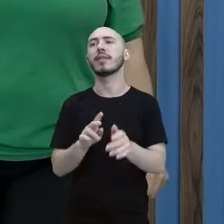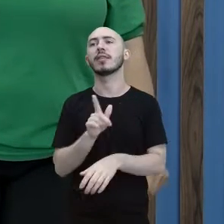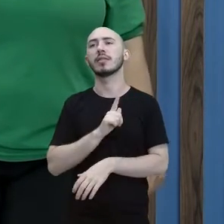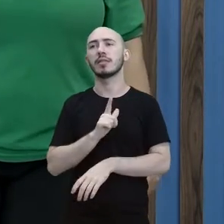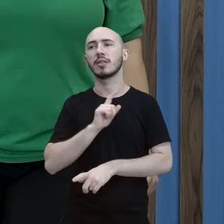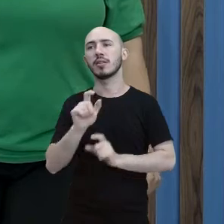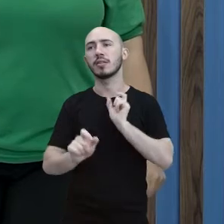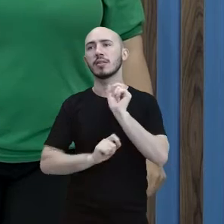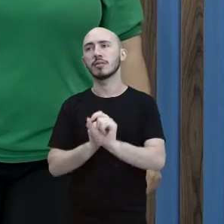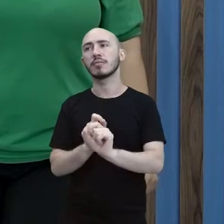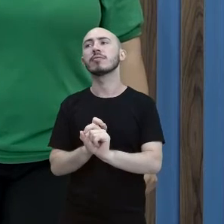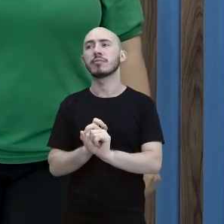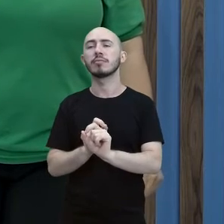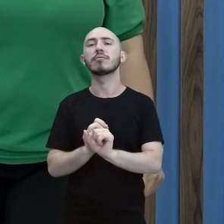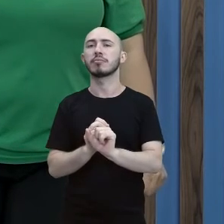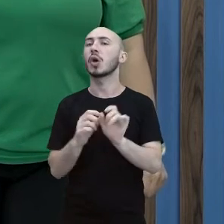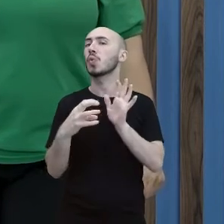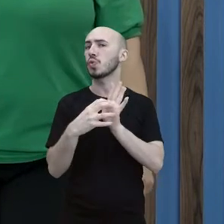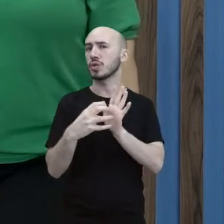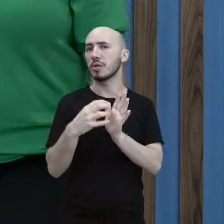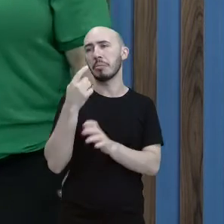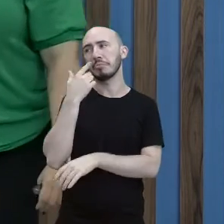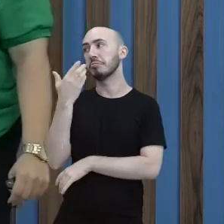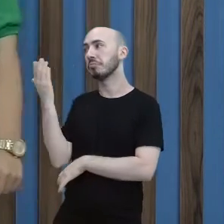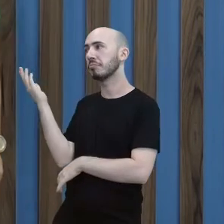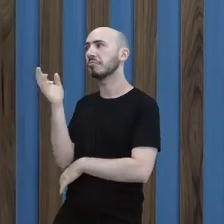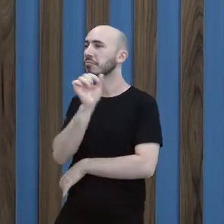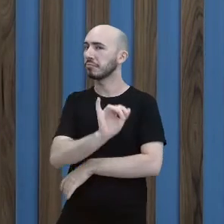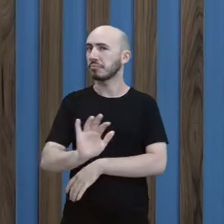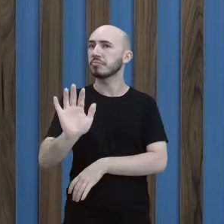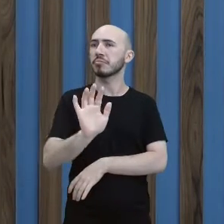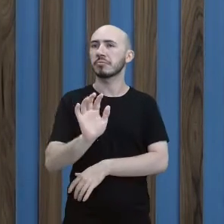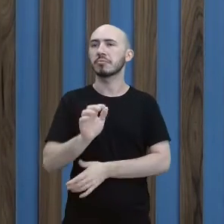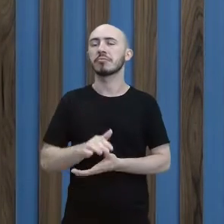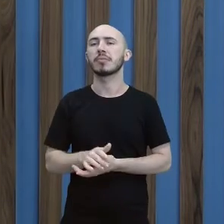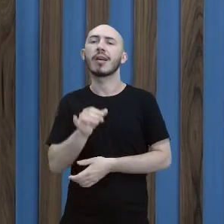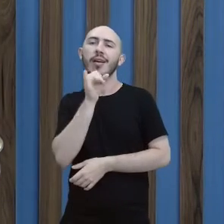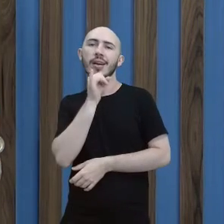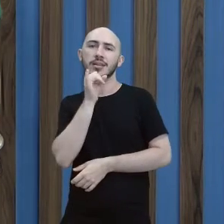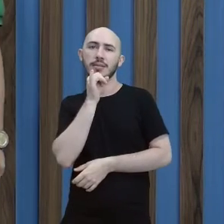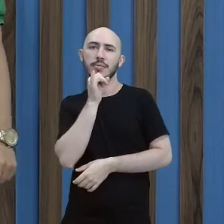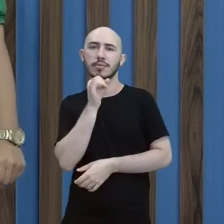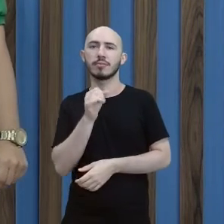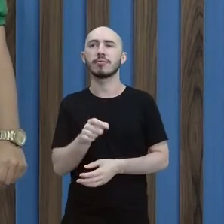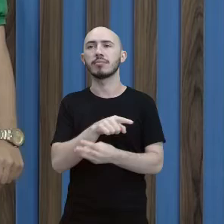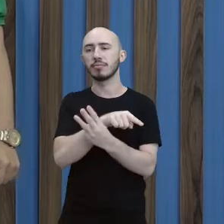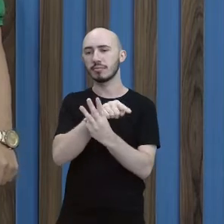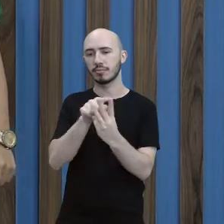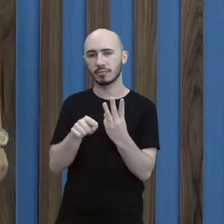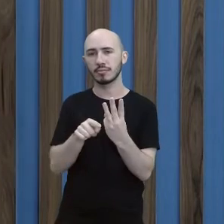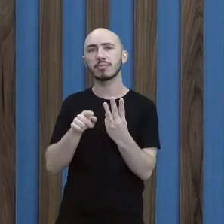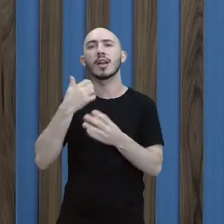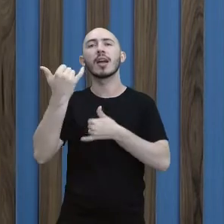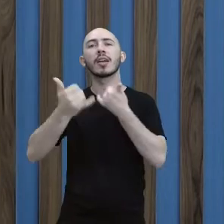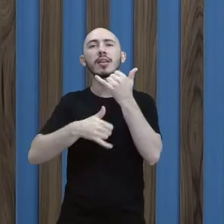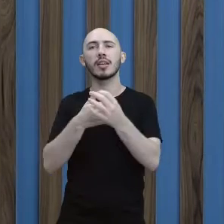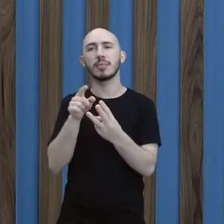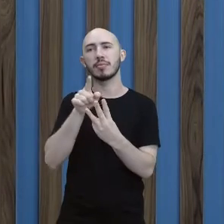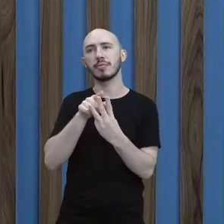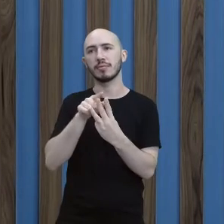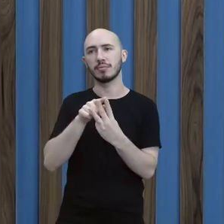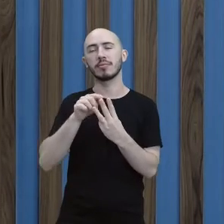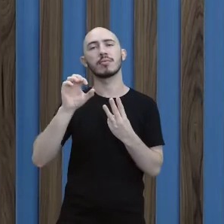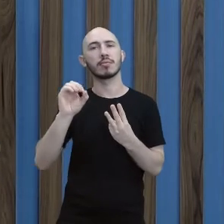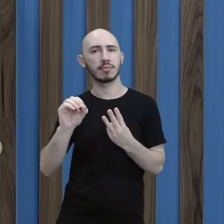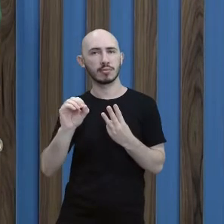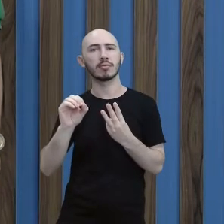ele construiu um símbolo para aquele elemento. Então, aqui temos exemplo de 3 elementos químicos, né? O oxigênio,